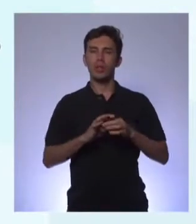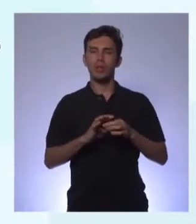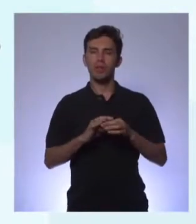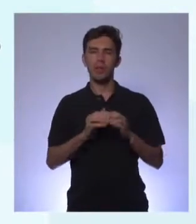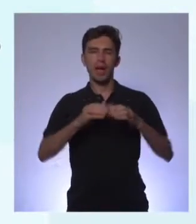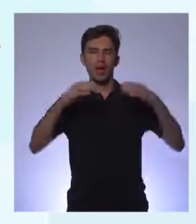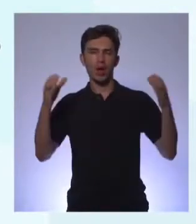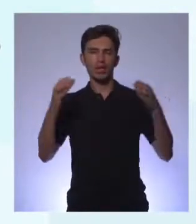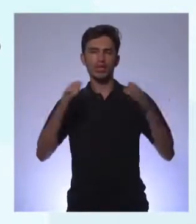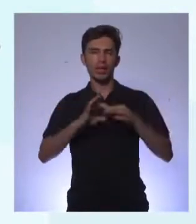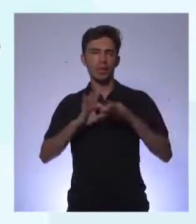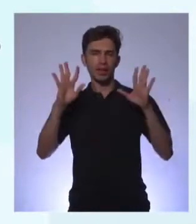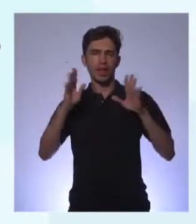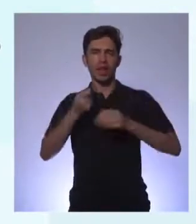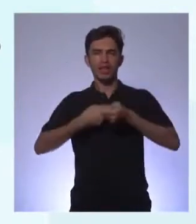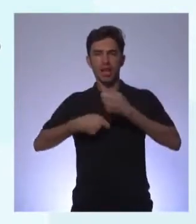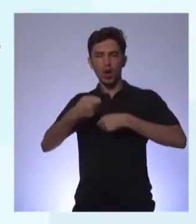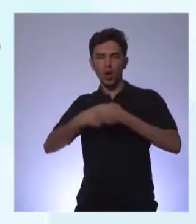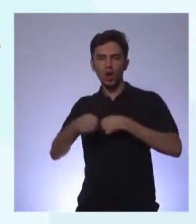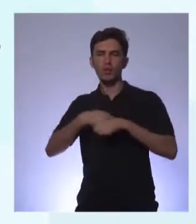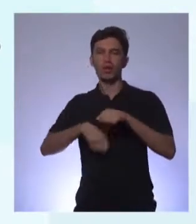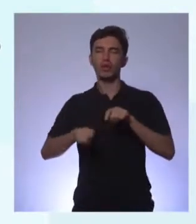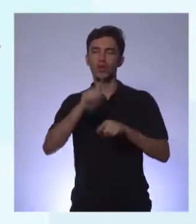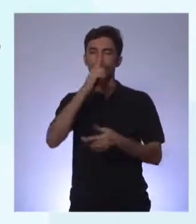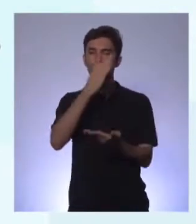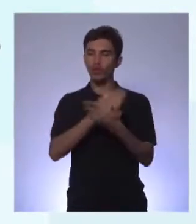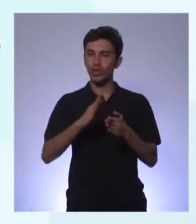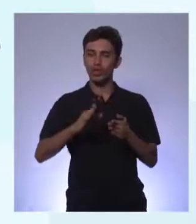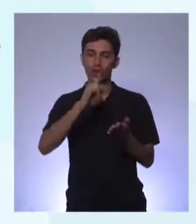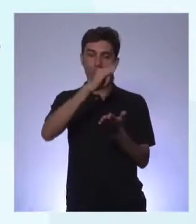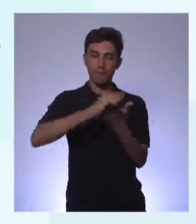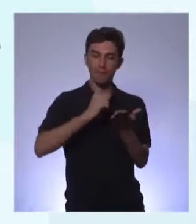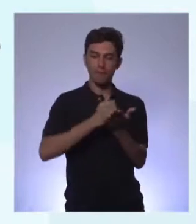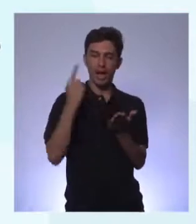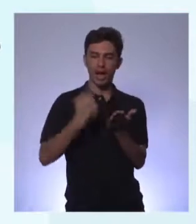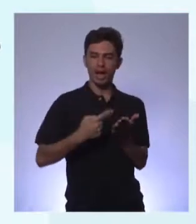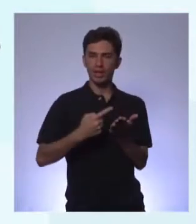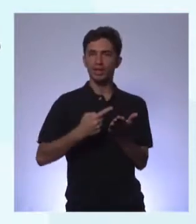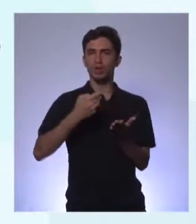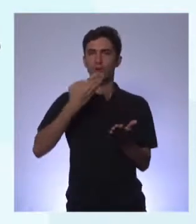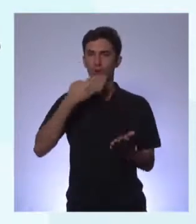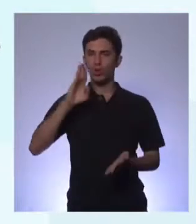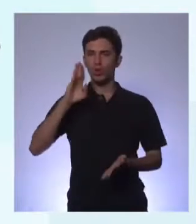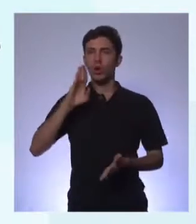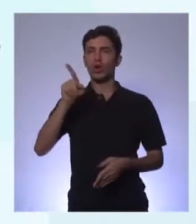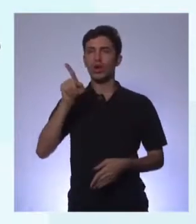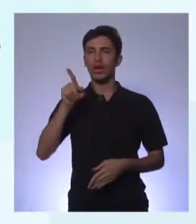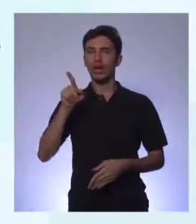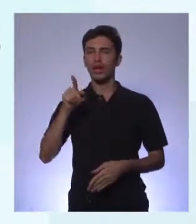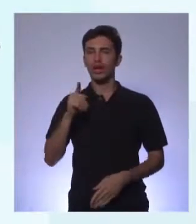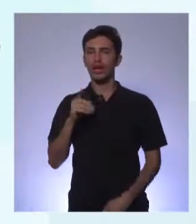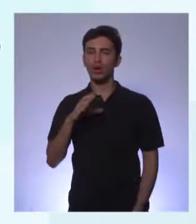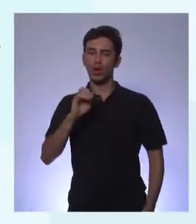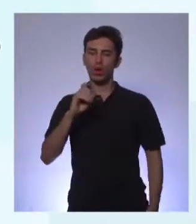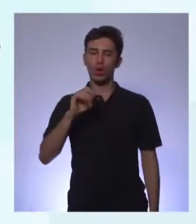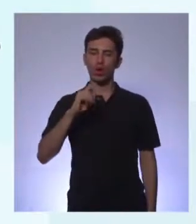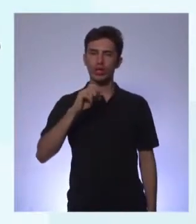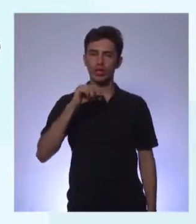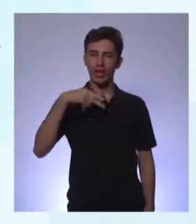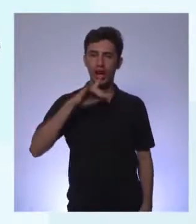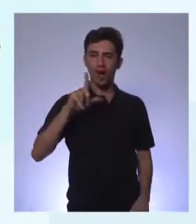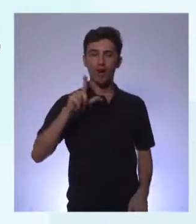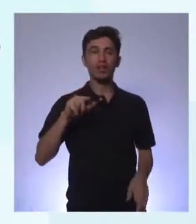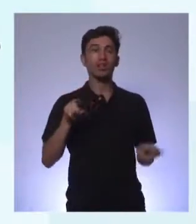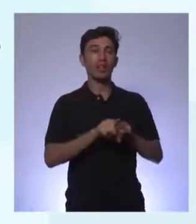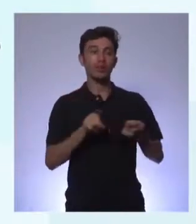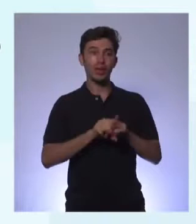liberdade econômica, do fim do pacto colonial, nós vamos ter a crise do sistema colonial espanhol.